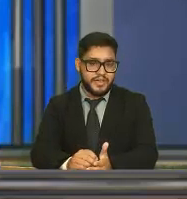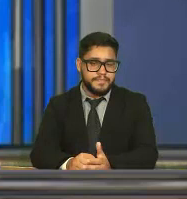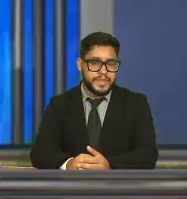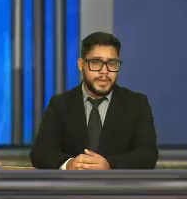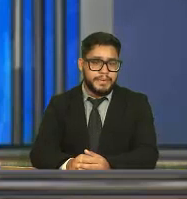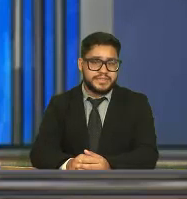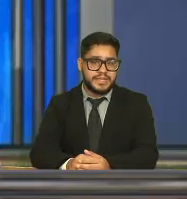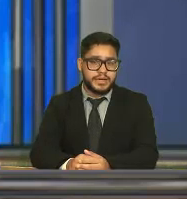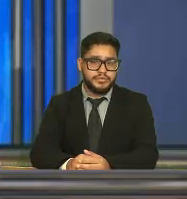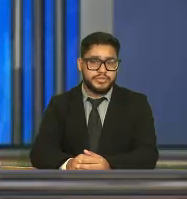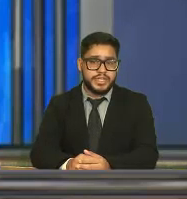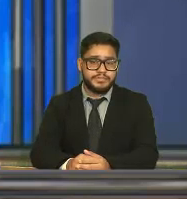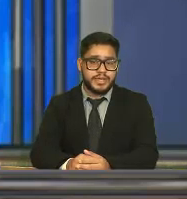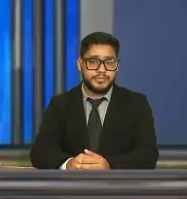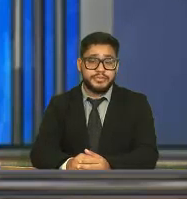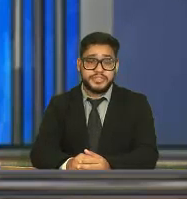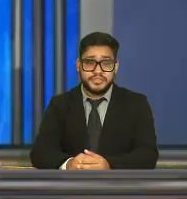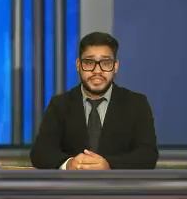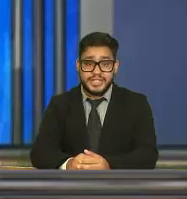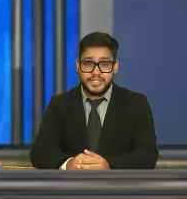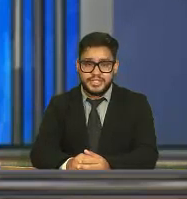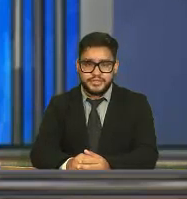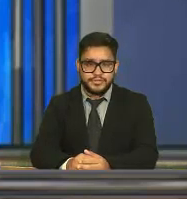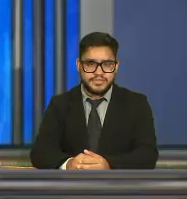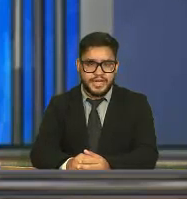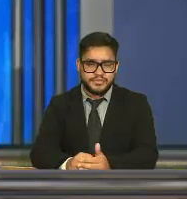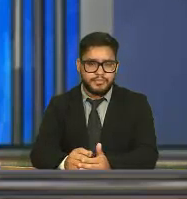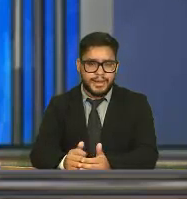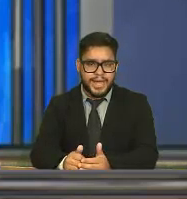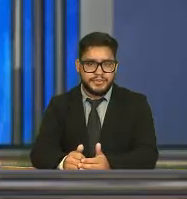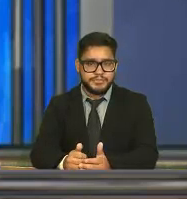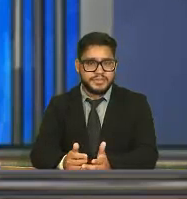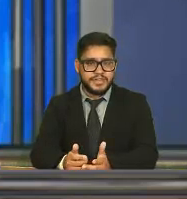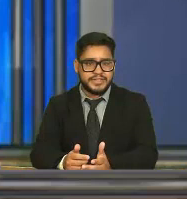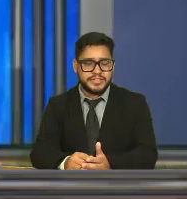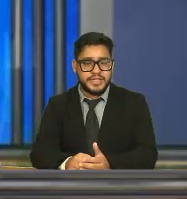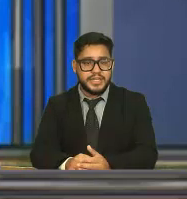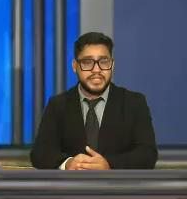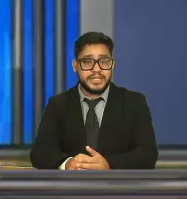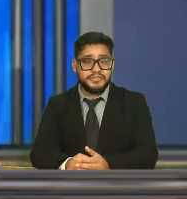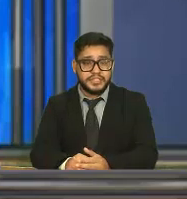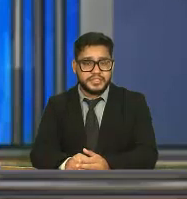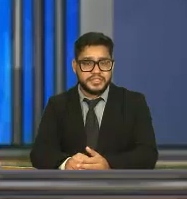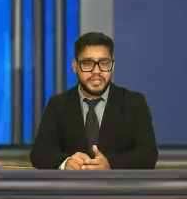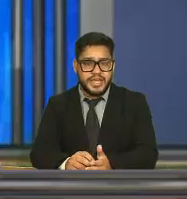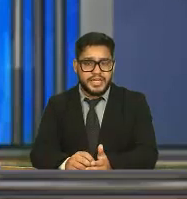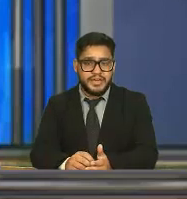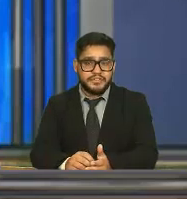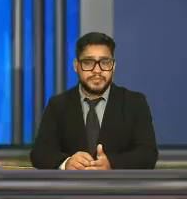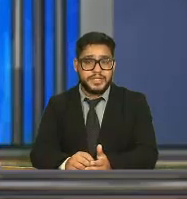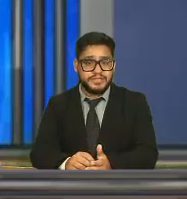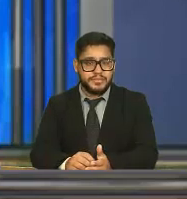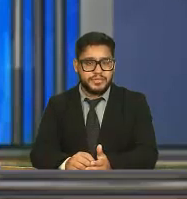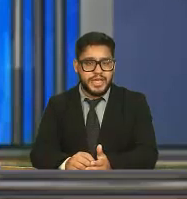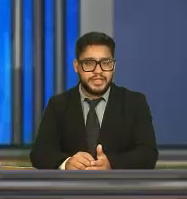fé. Priscila Araújo tem espalhado positividade nas redes sociais, com palavras, mensagens e entrevistas. Ela